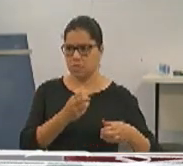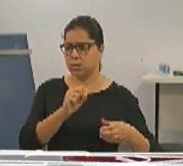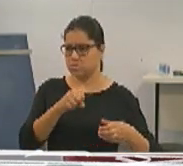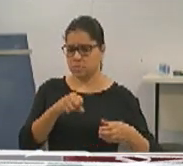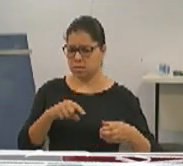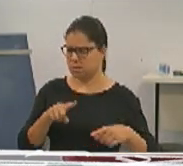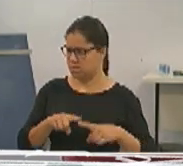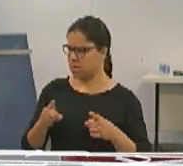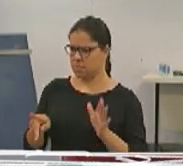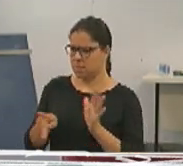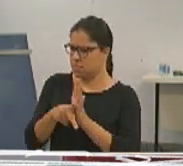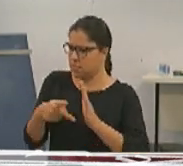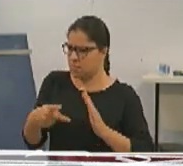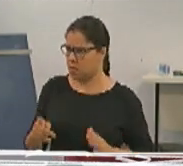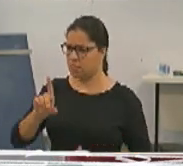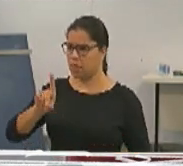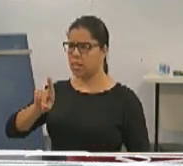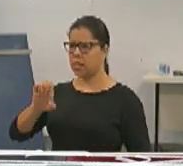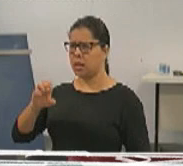democracia da universidade, né?